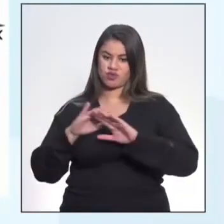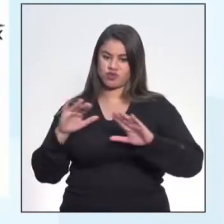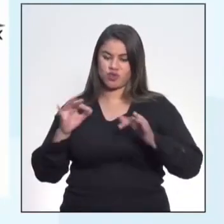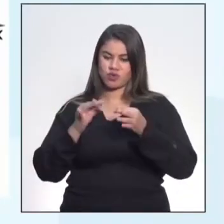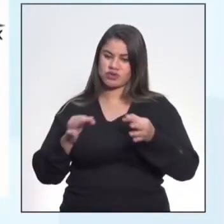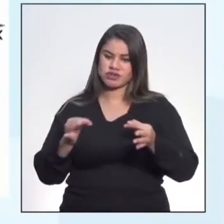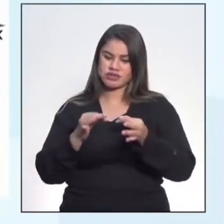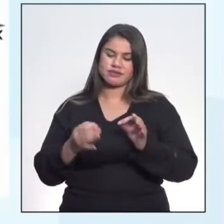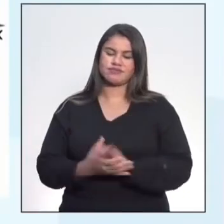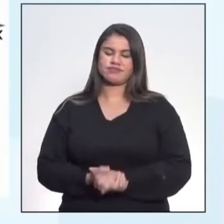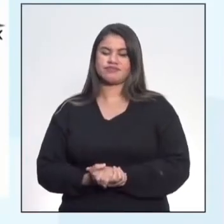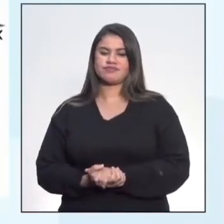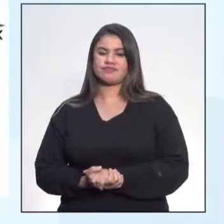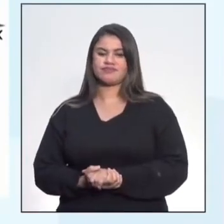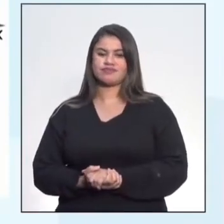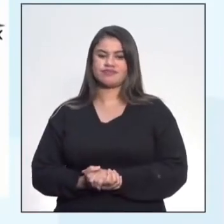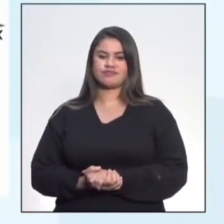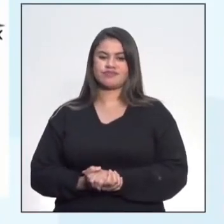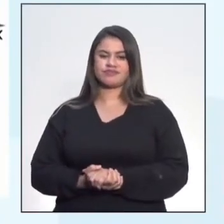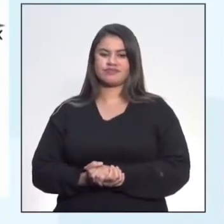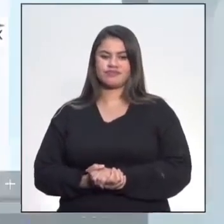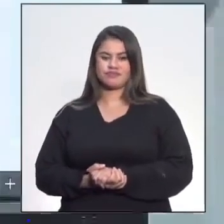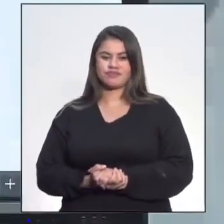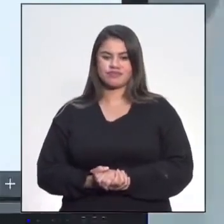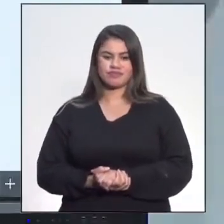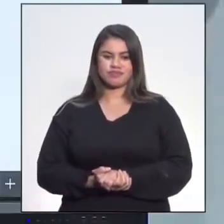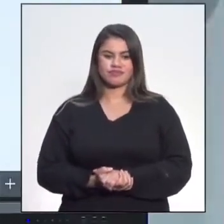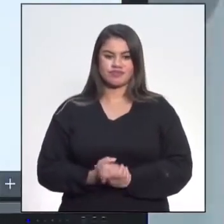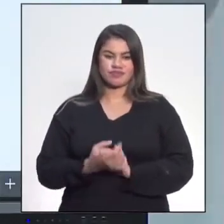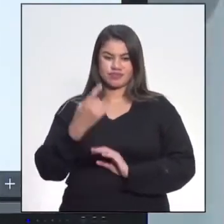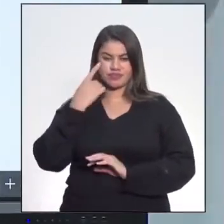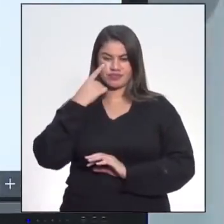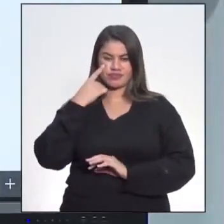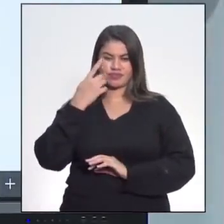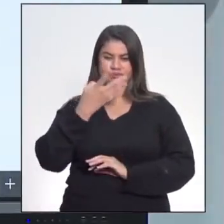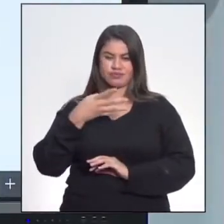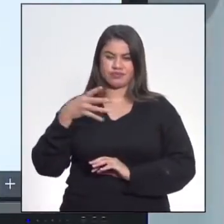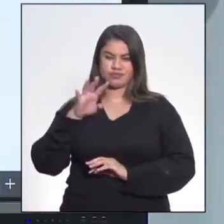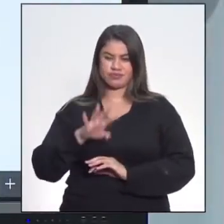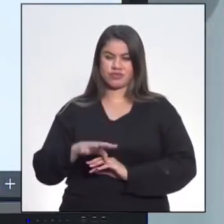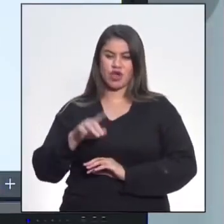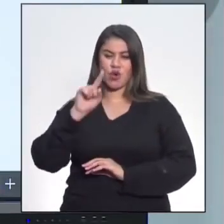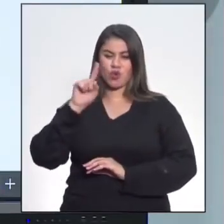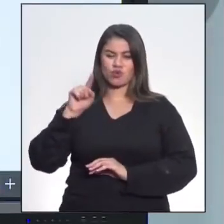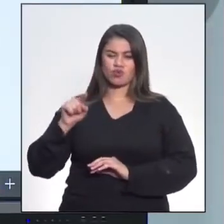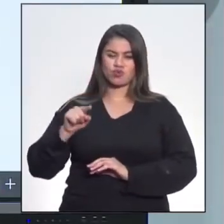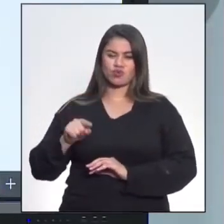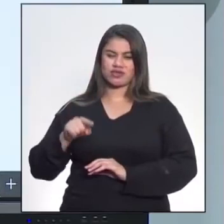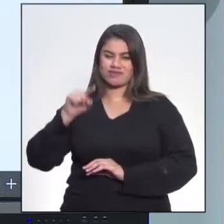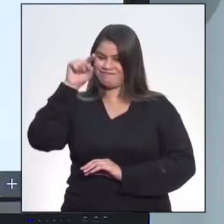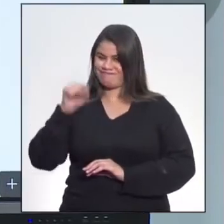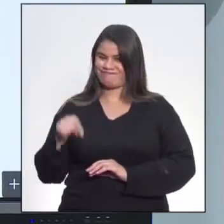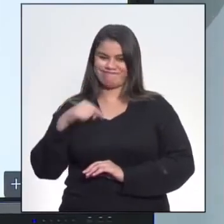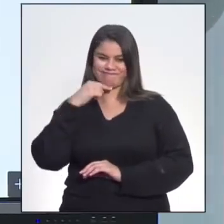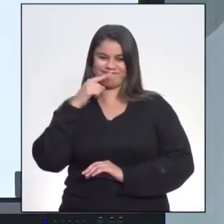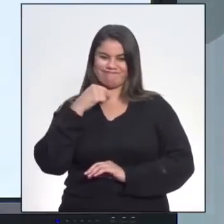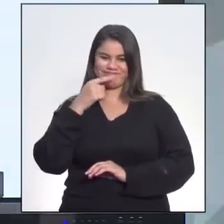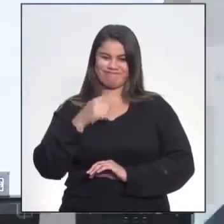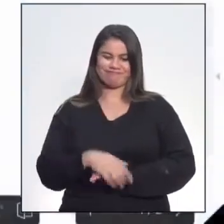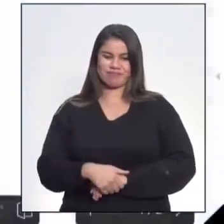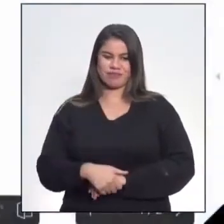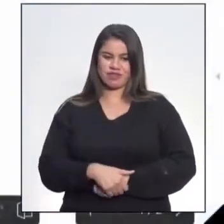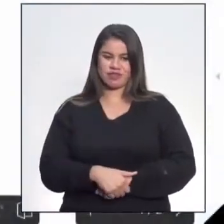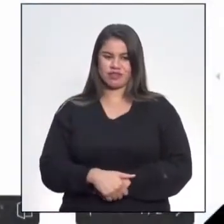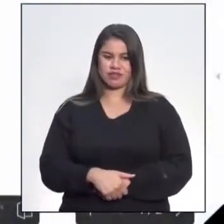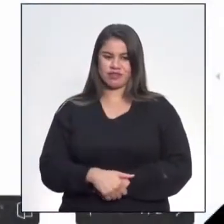para a lousa. Vamos lá. Eu vou fazer uma tabelinha. Vou fazer ondinha para ficar mais bonitinho, tá, gente? Porque reto não vai sair bonito, não. Então,